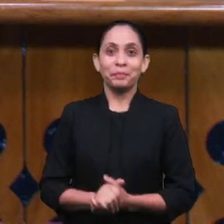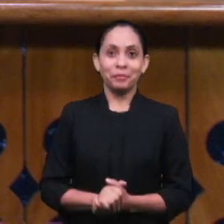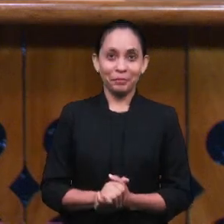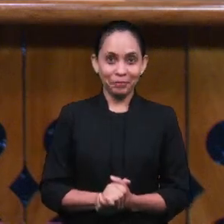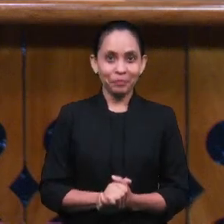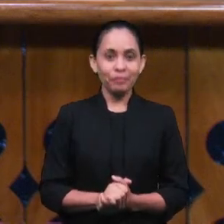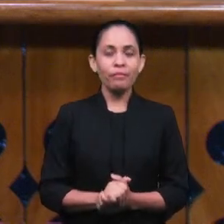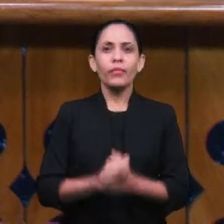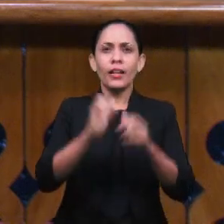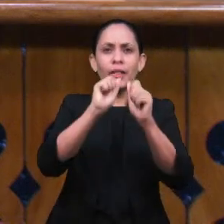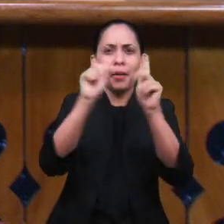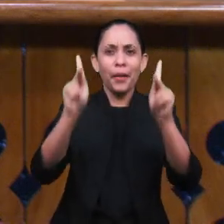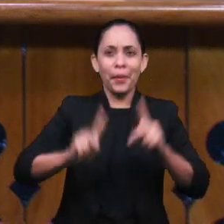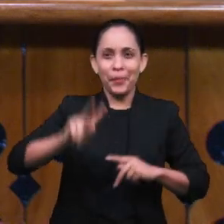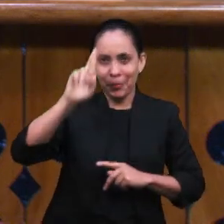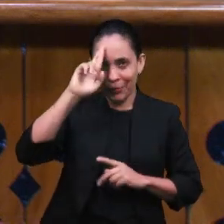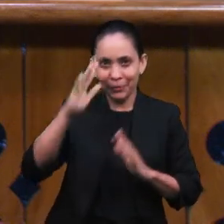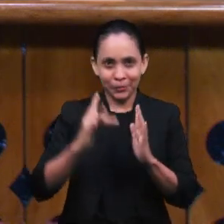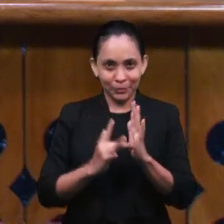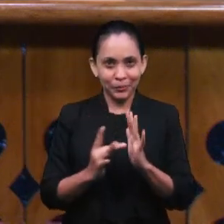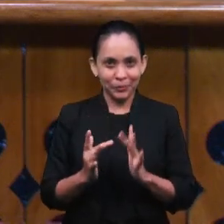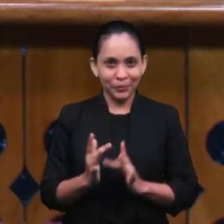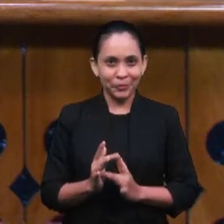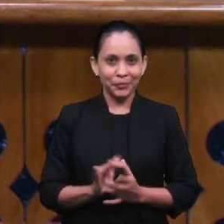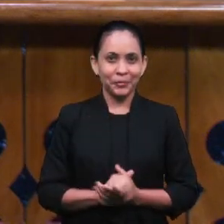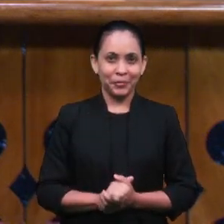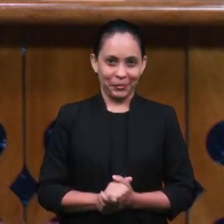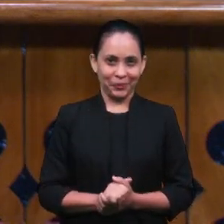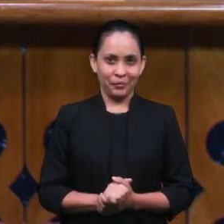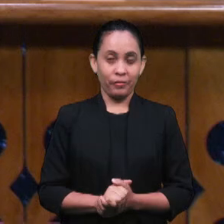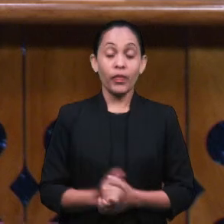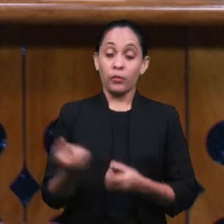Irmãos, a paz do Senhor, estamos aqui de volta,